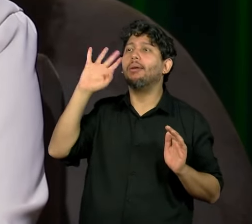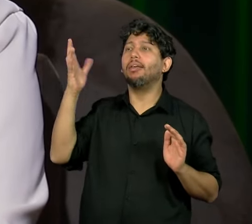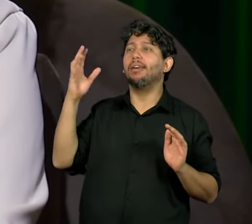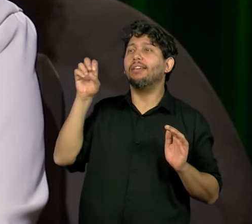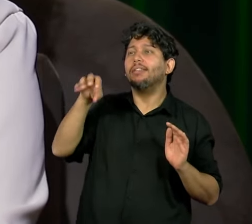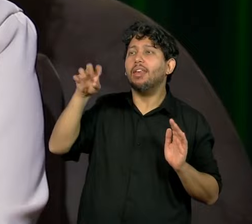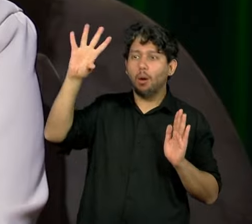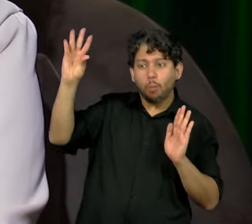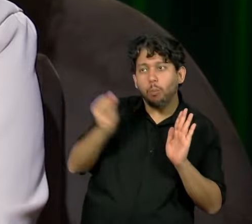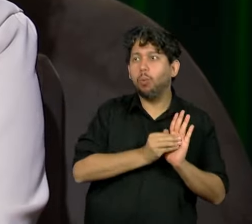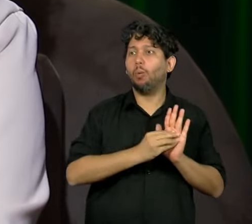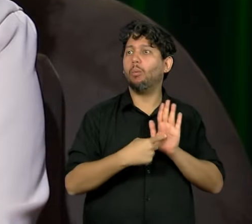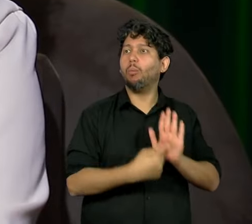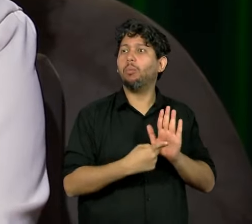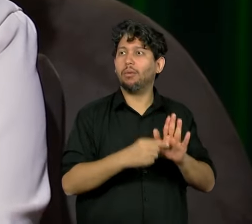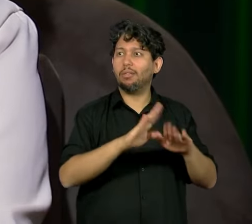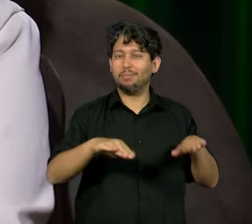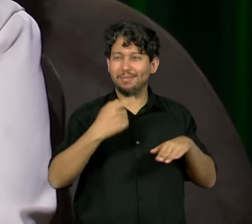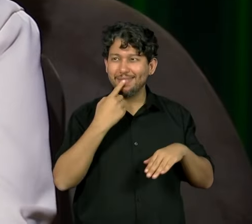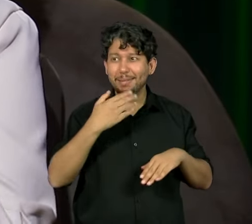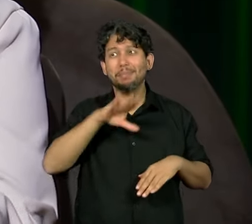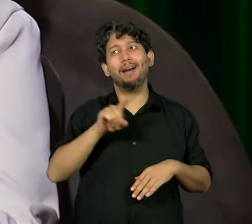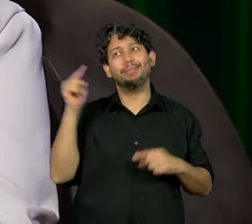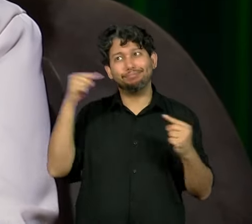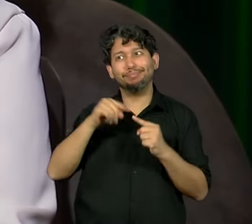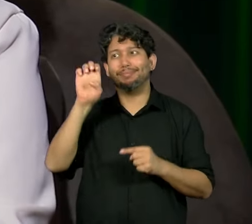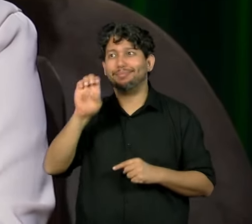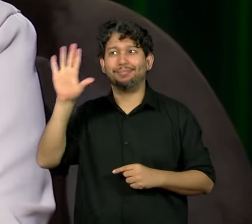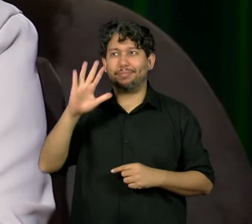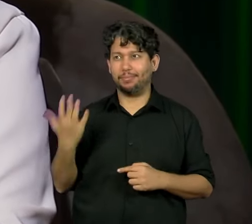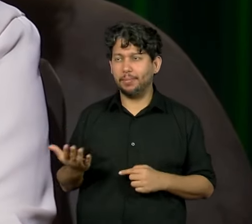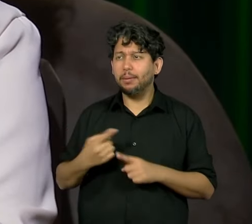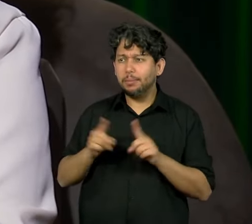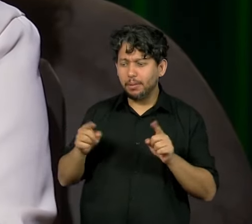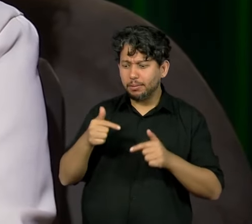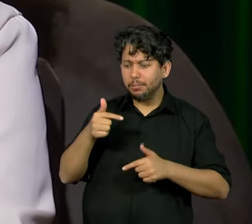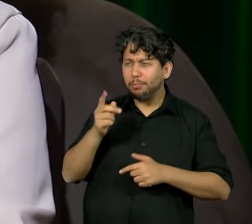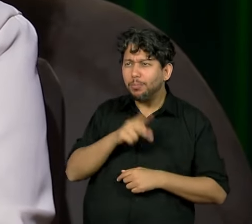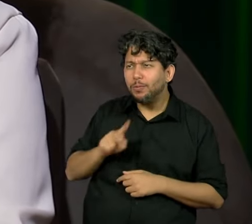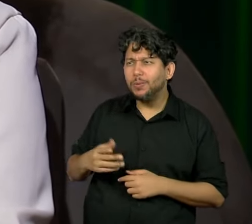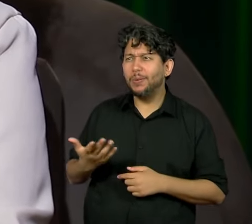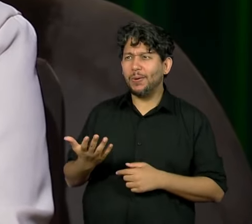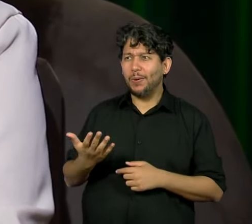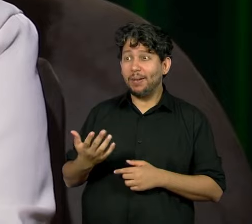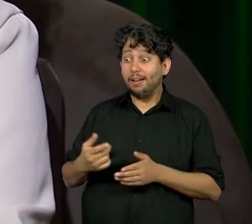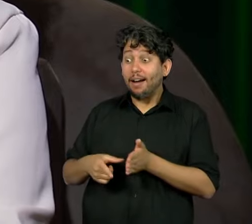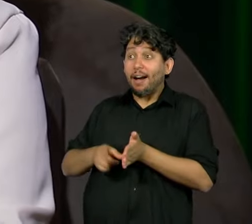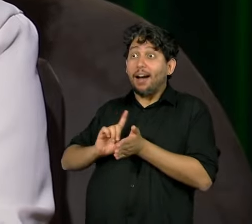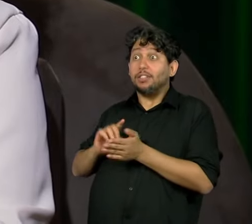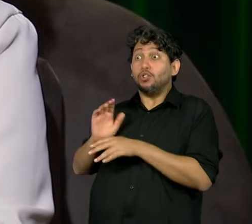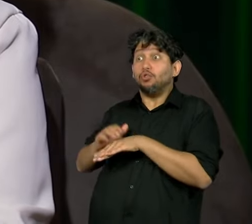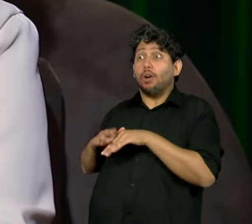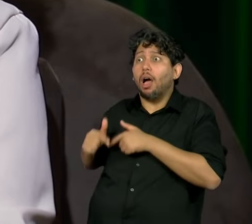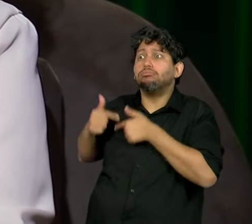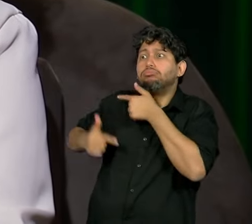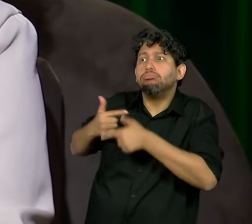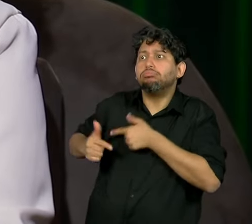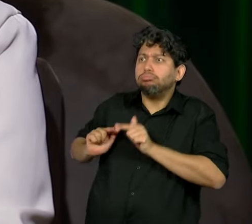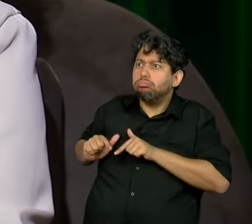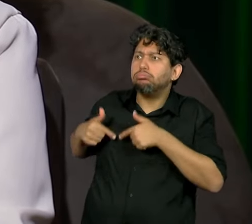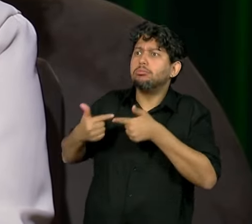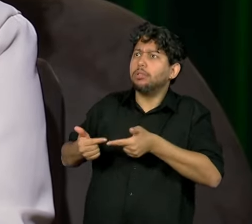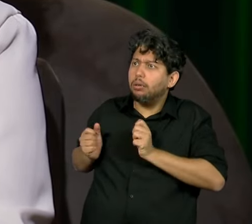sobretudo na escola, acho que as ações dos diversos professores, que inclusive vêm antes da lei, e não só a escola é